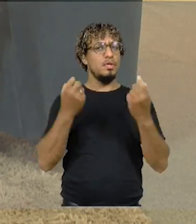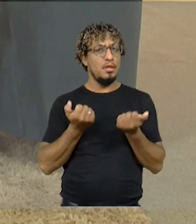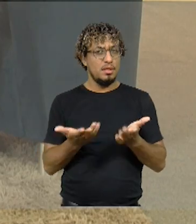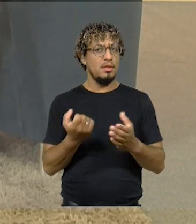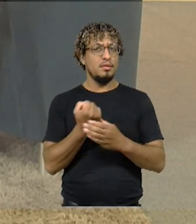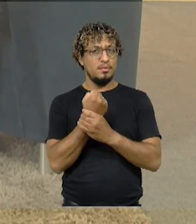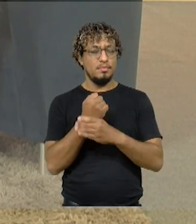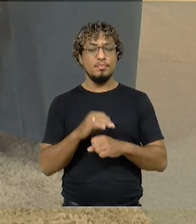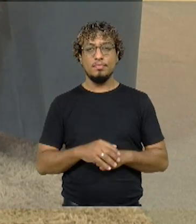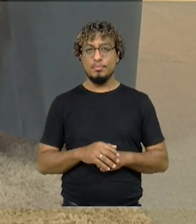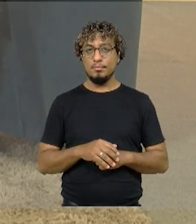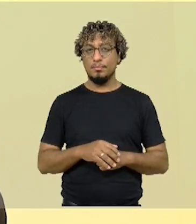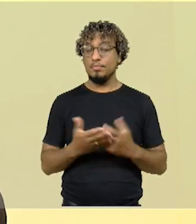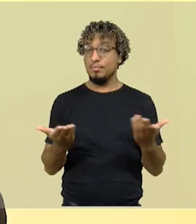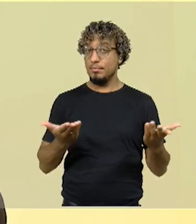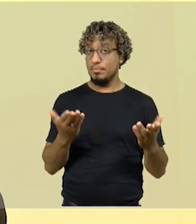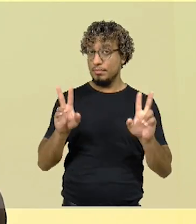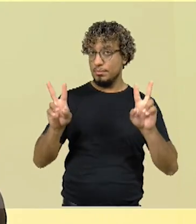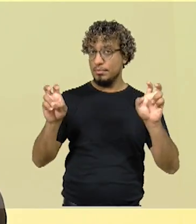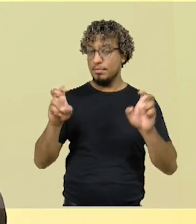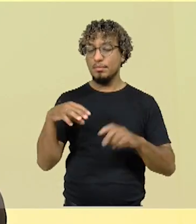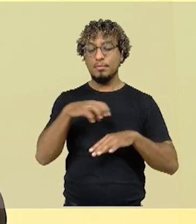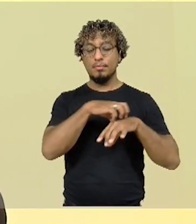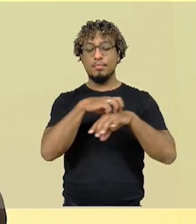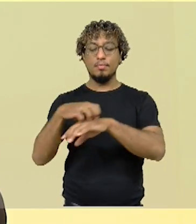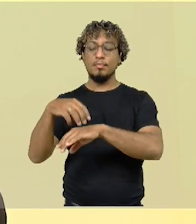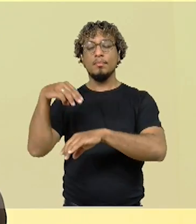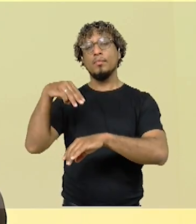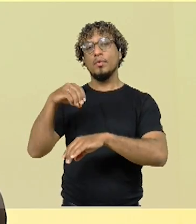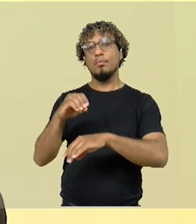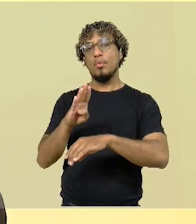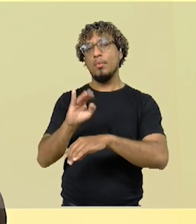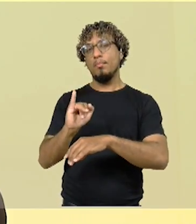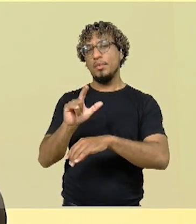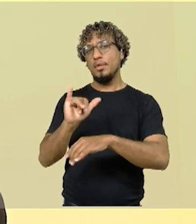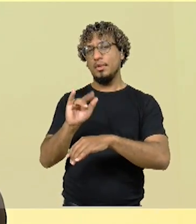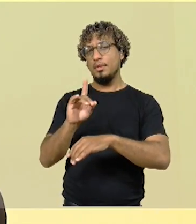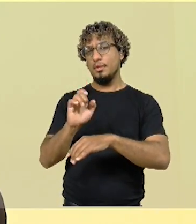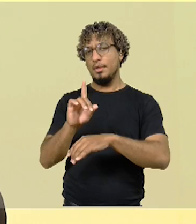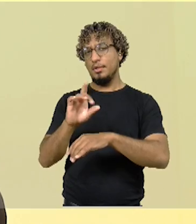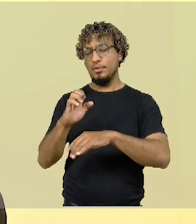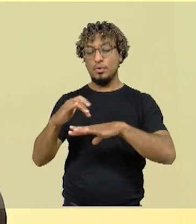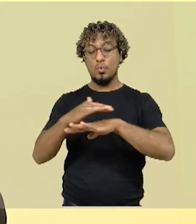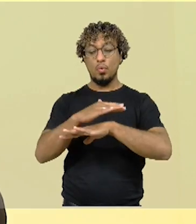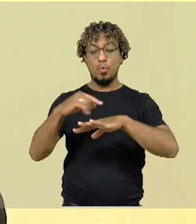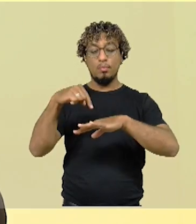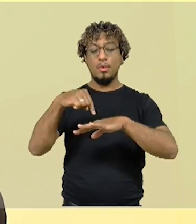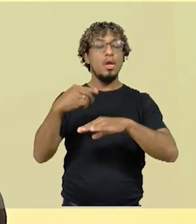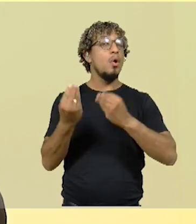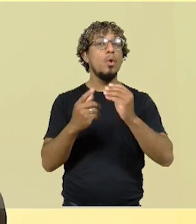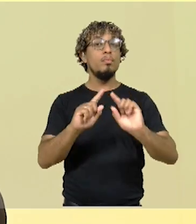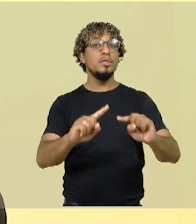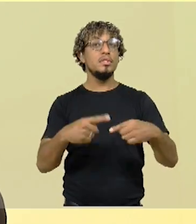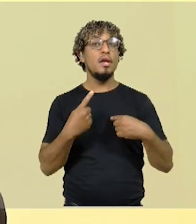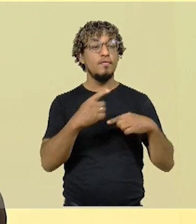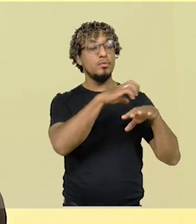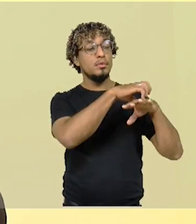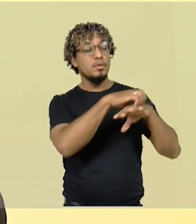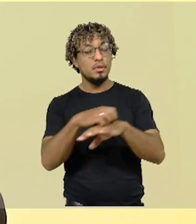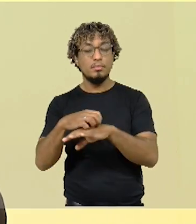indumentária das manifestações culturais do nosso estado, né, e foram expulsos. Na gestão do PSTU, a